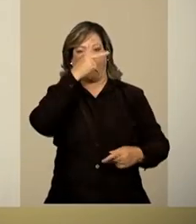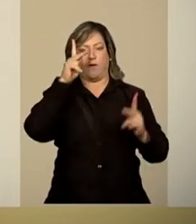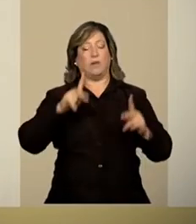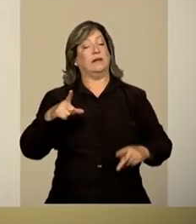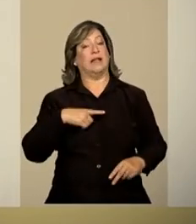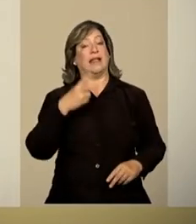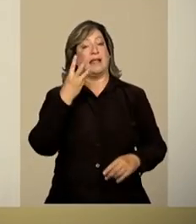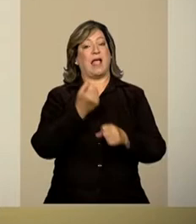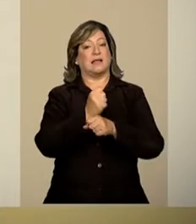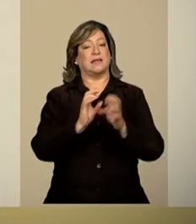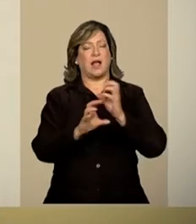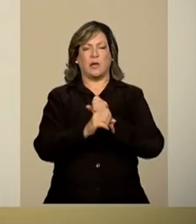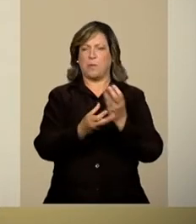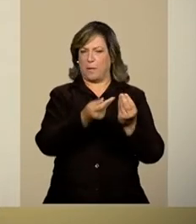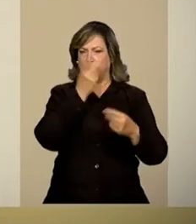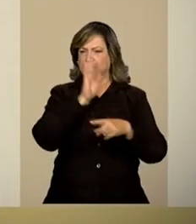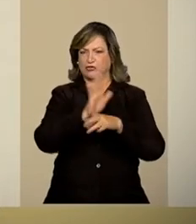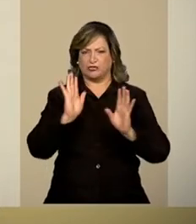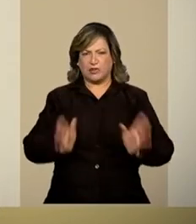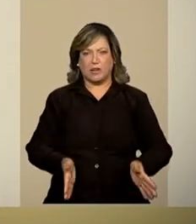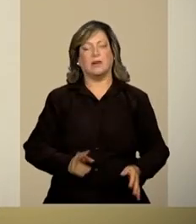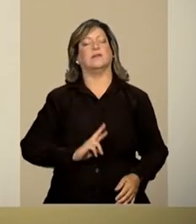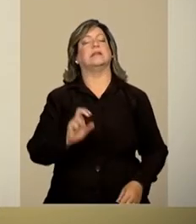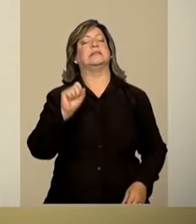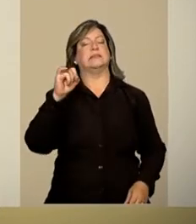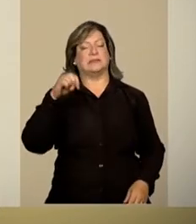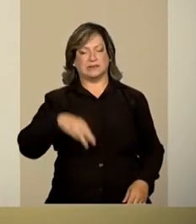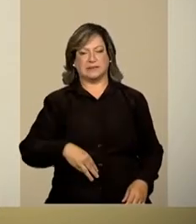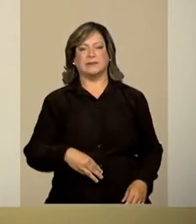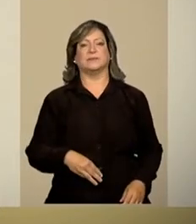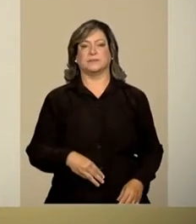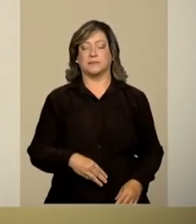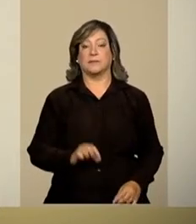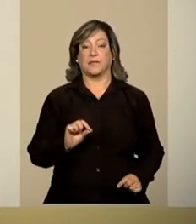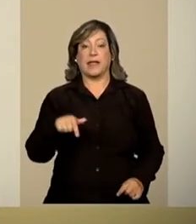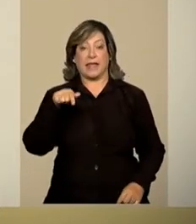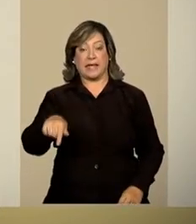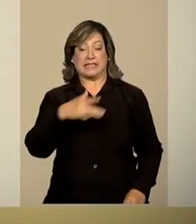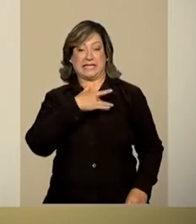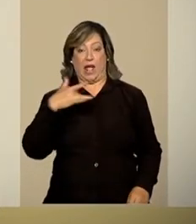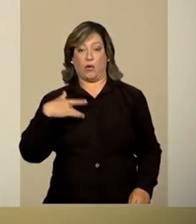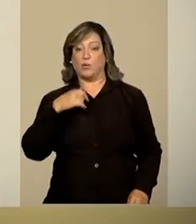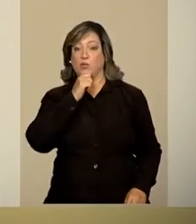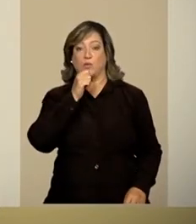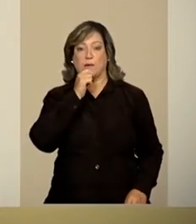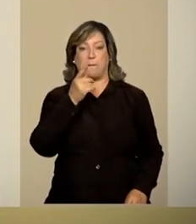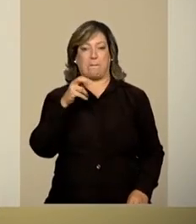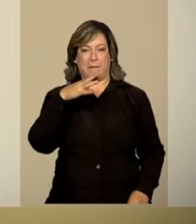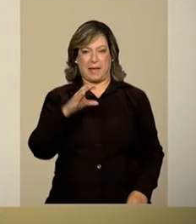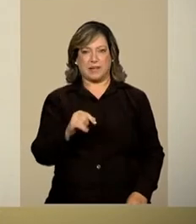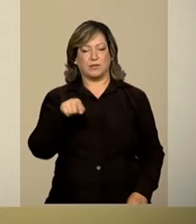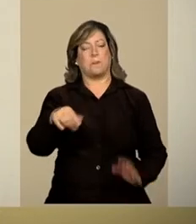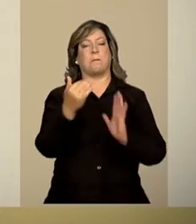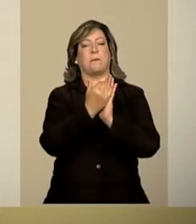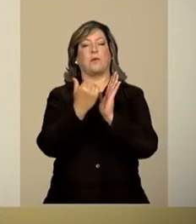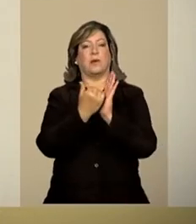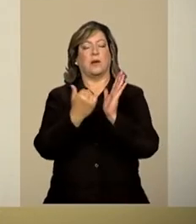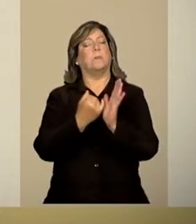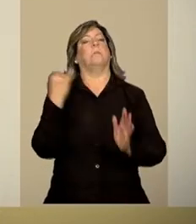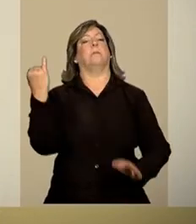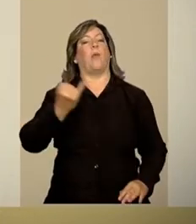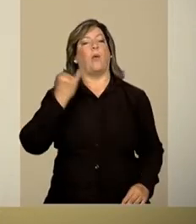muita gente já foi beneficiada presidenta muita gente foi beneficiado assim Max o saúde não tem preço é um programa importante